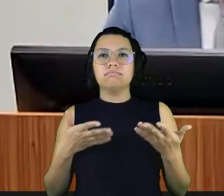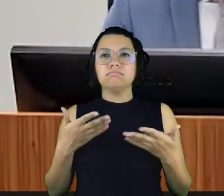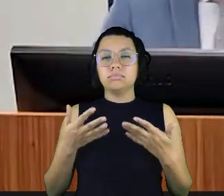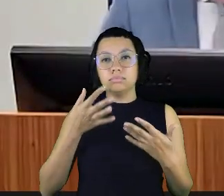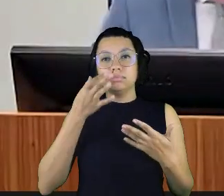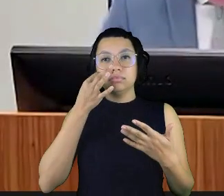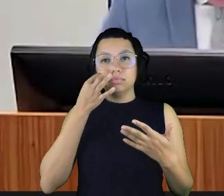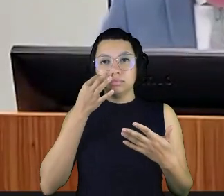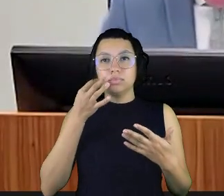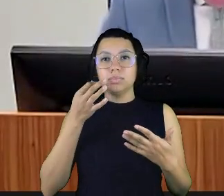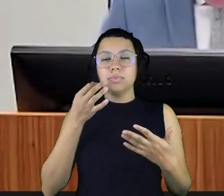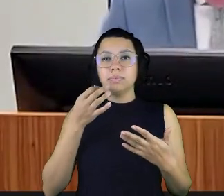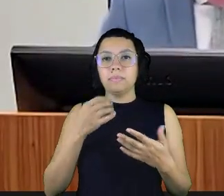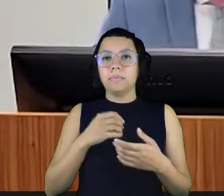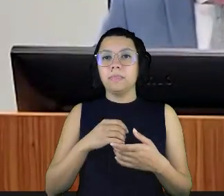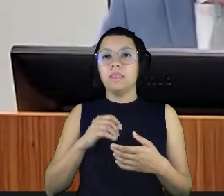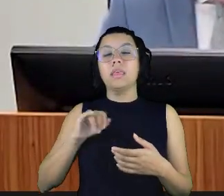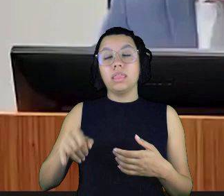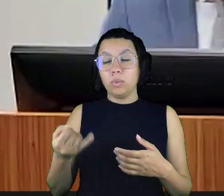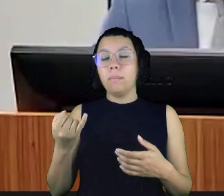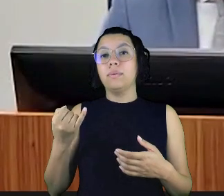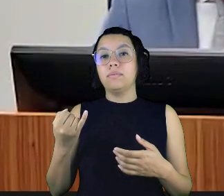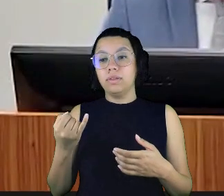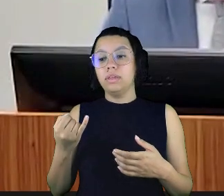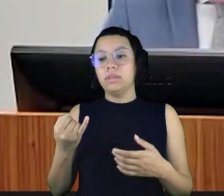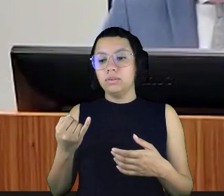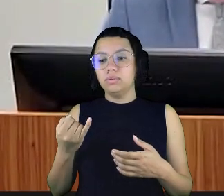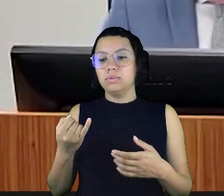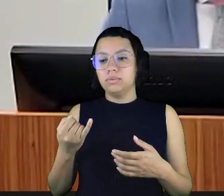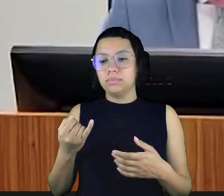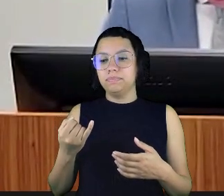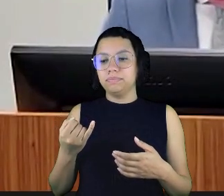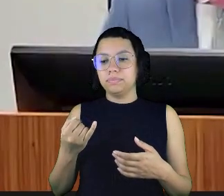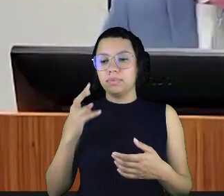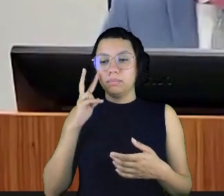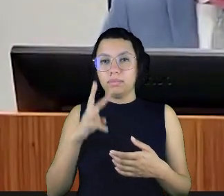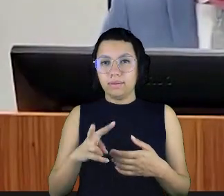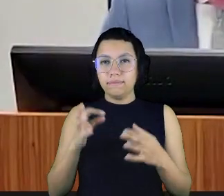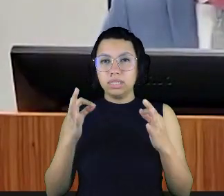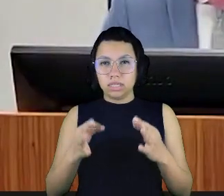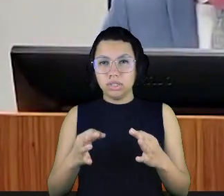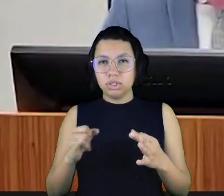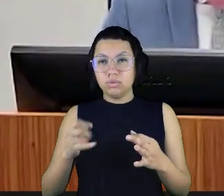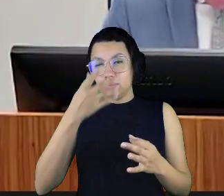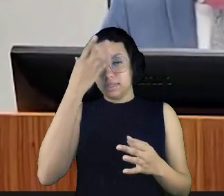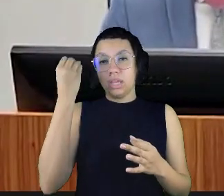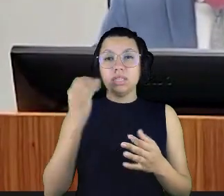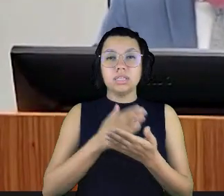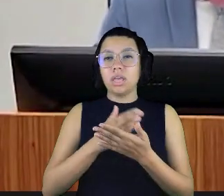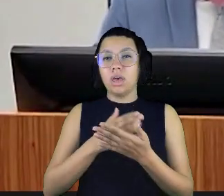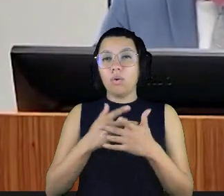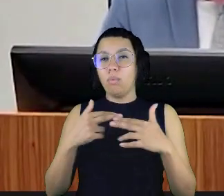aqui, se eu estou esquecendo de alguma coisa, porque eu estou com a sensação de que eu estou esquecendo de uma coisa